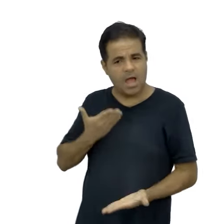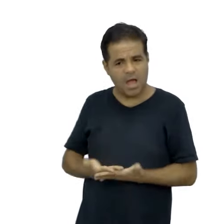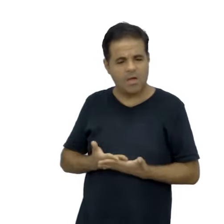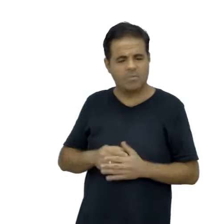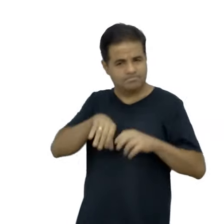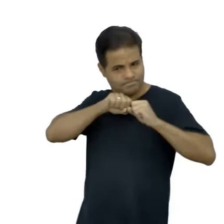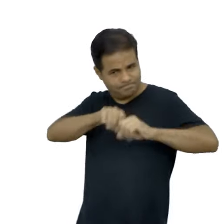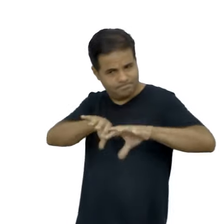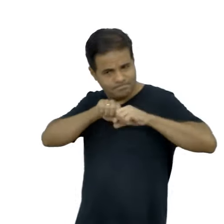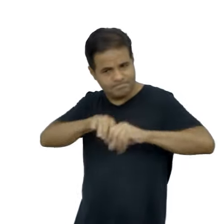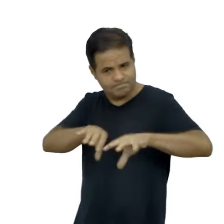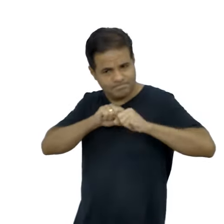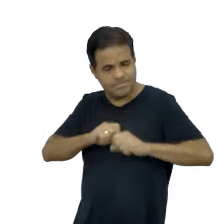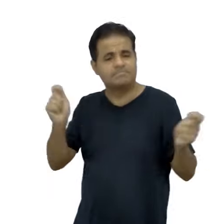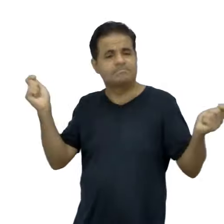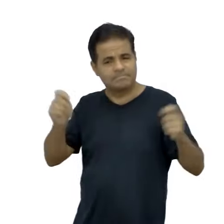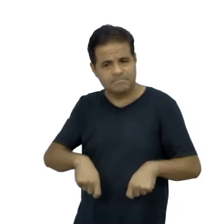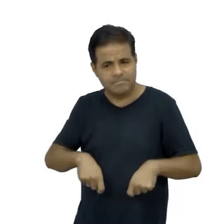essas orientações.